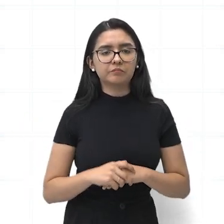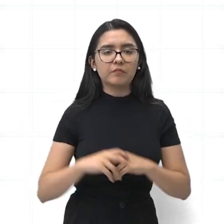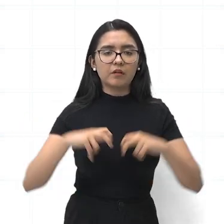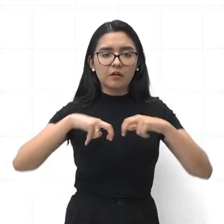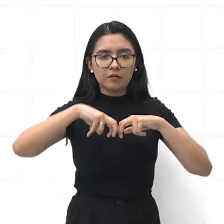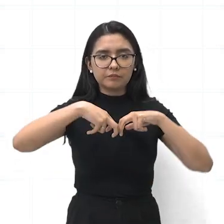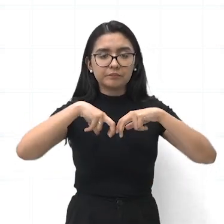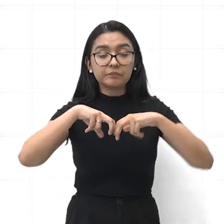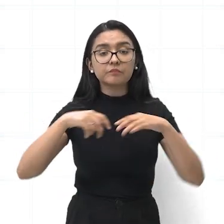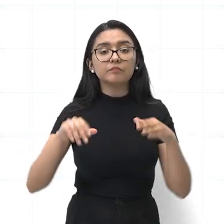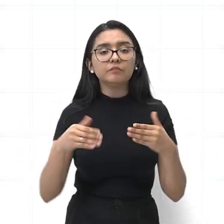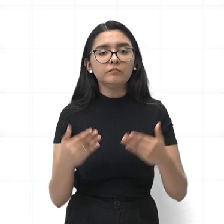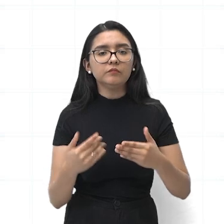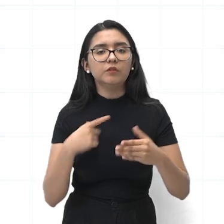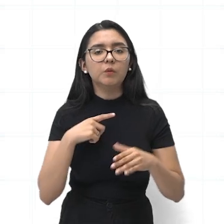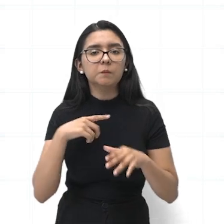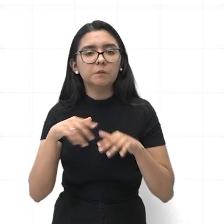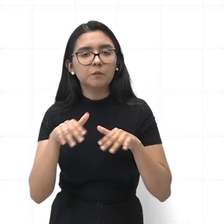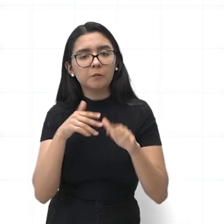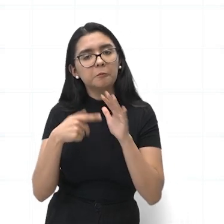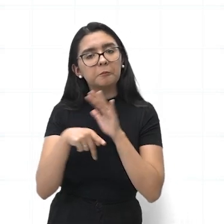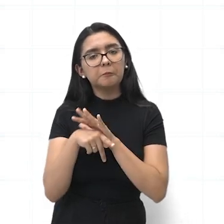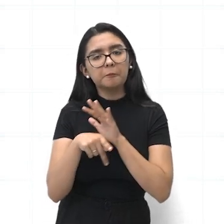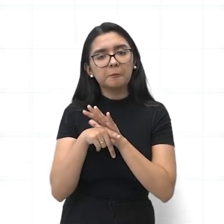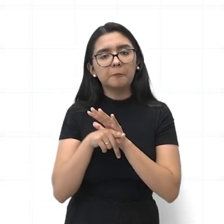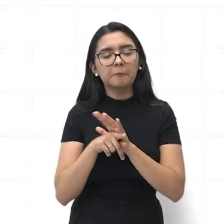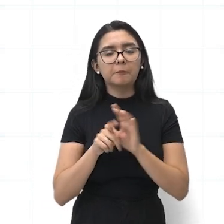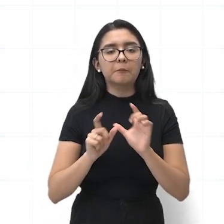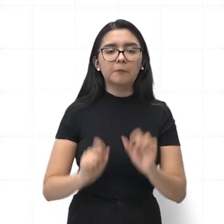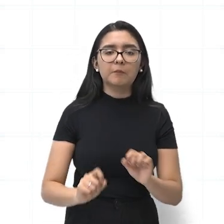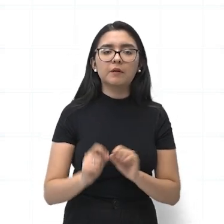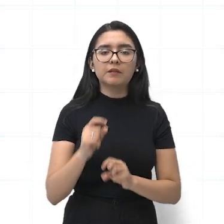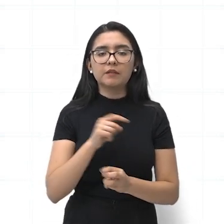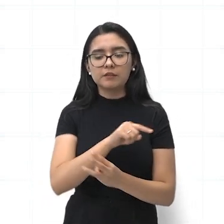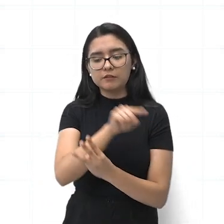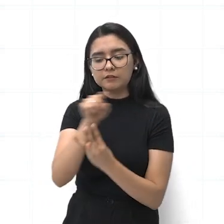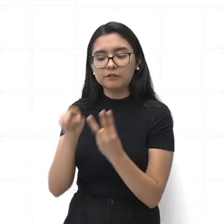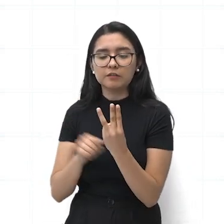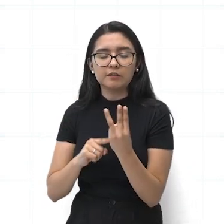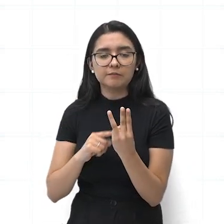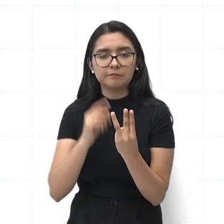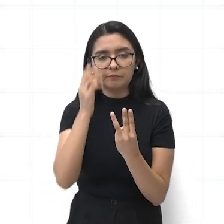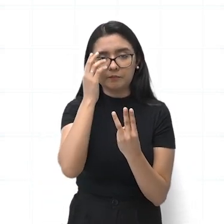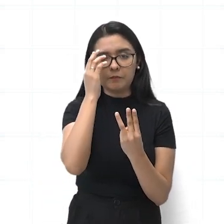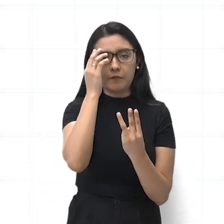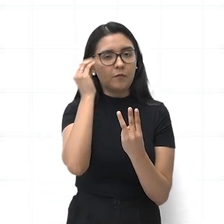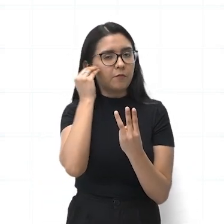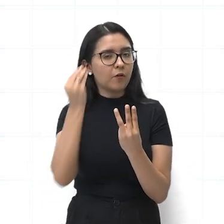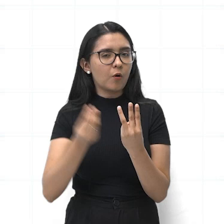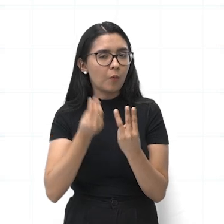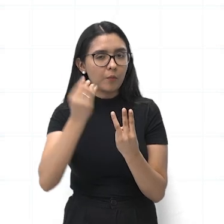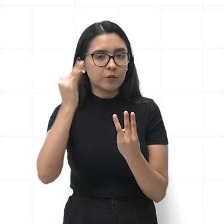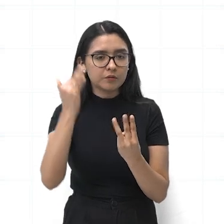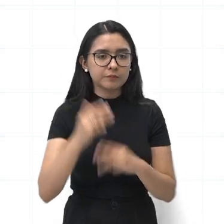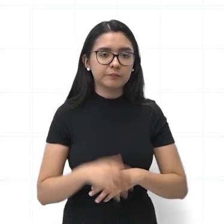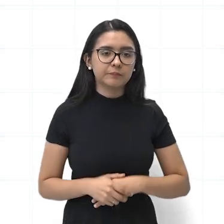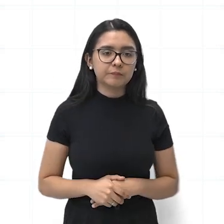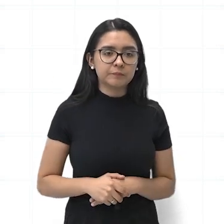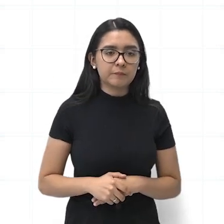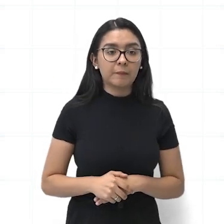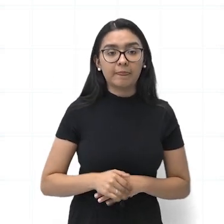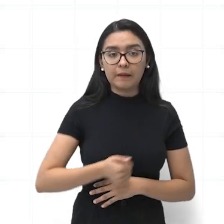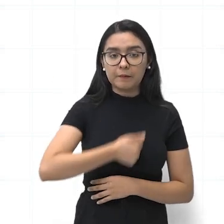essa dinâmica, né, essa luta, ela acontece em 3 momentos. Vamos ver aí a dinâmica da luta.